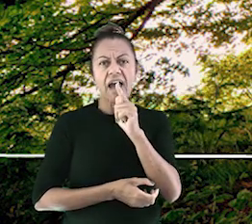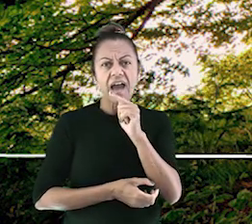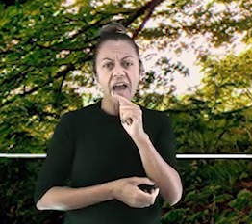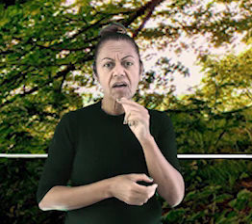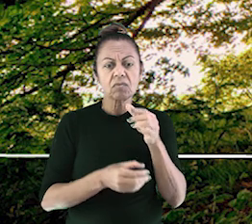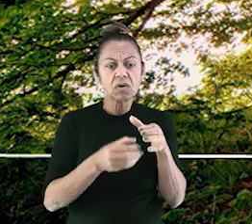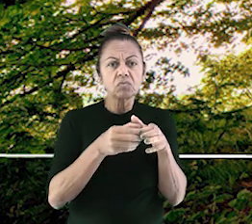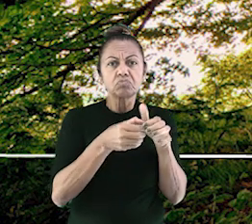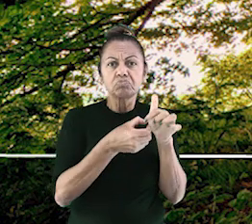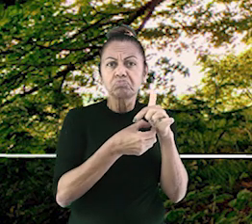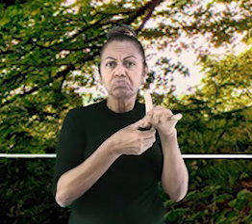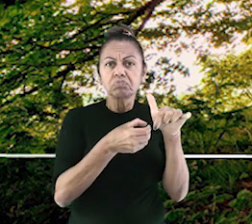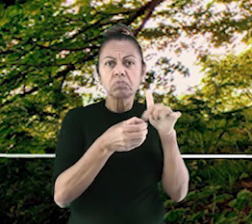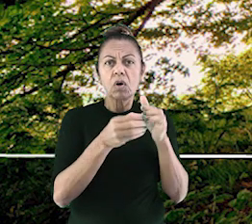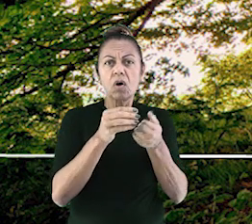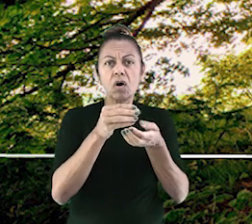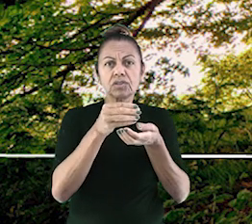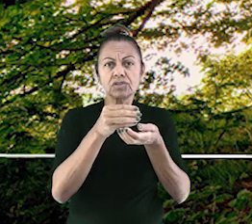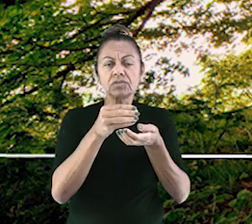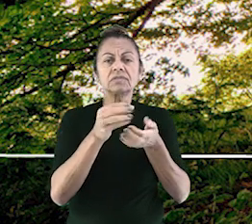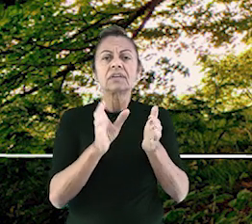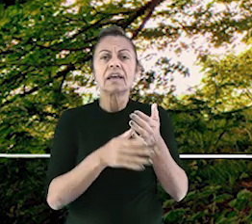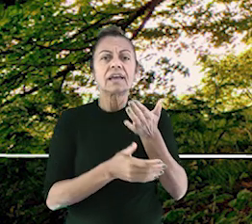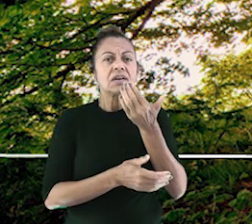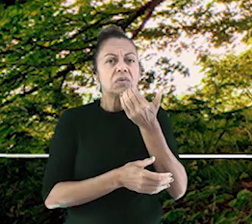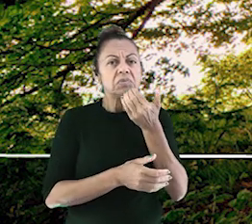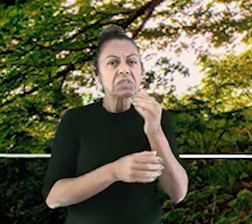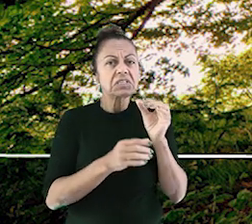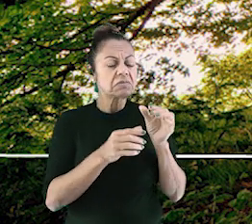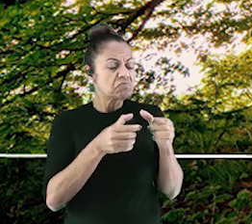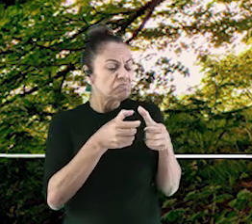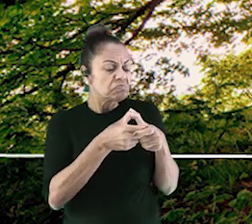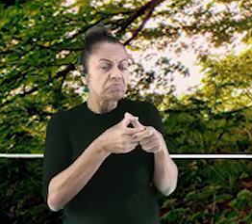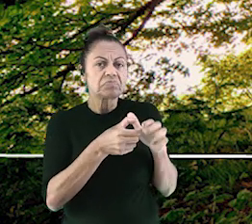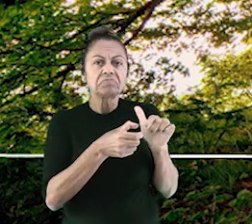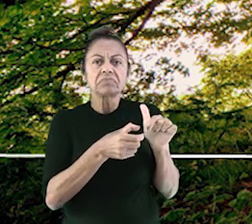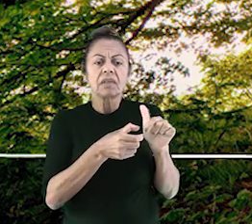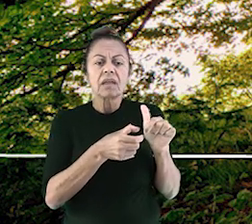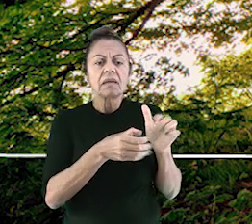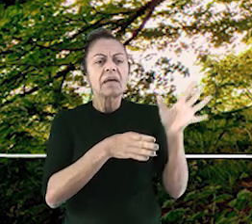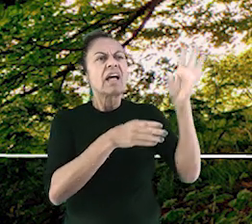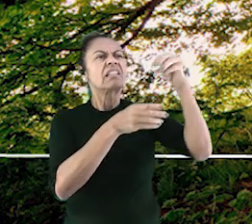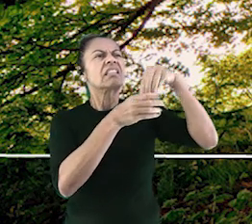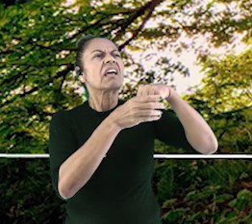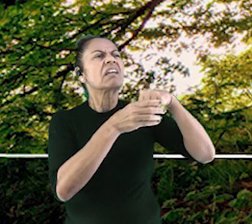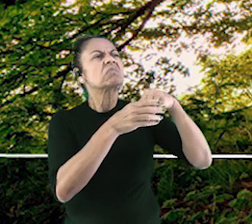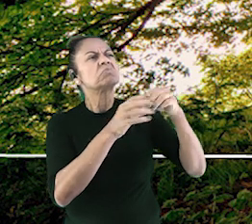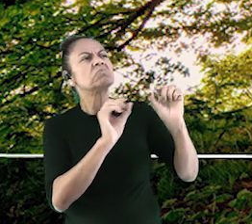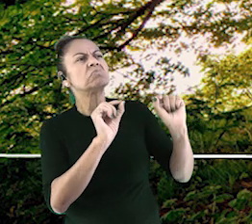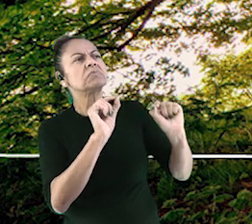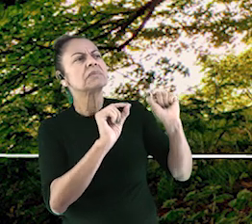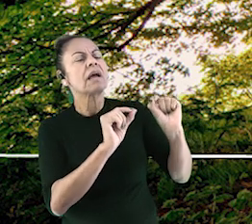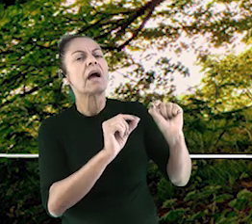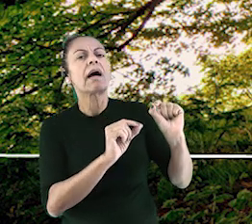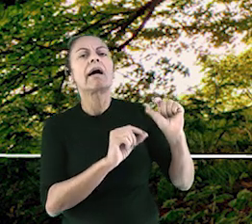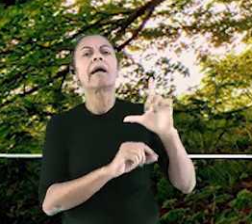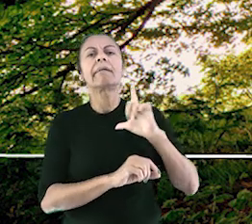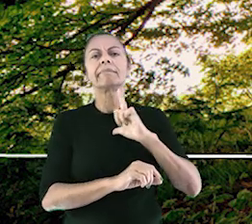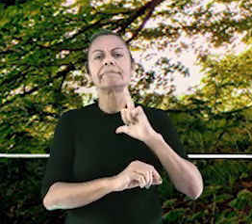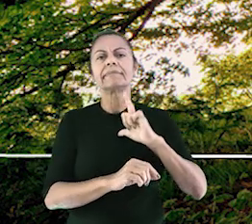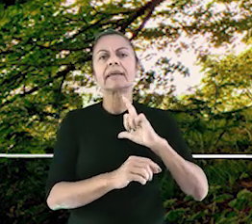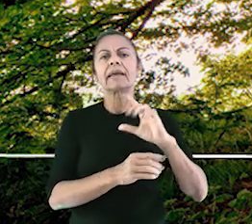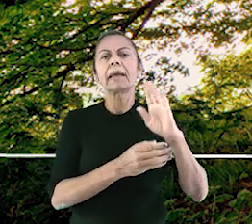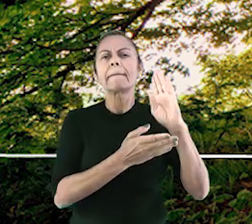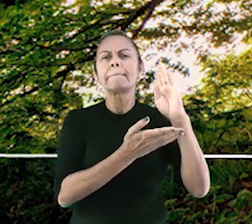e outro de comida. Ah, crianças, e sabe mais o que tinha lá dentro da gaiola?